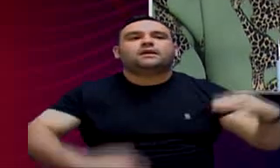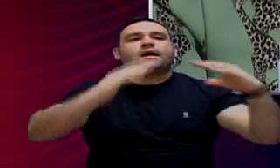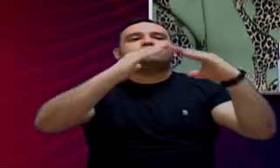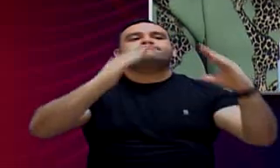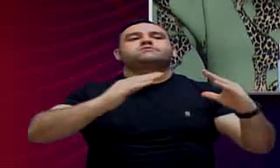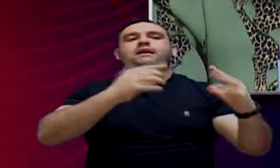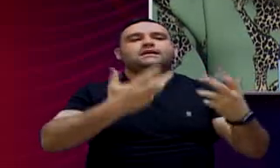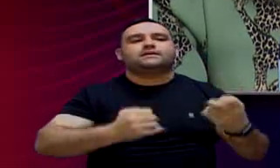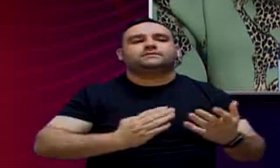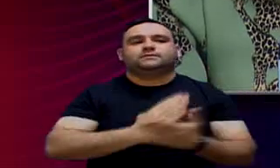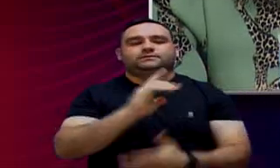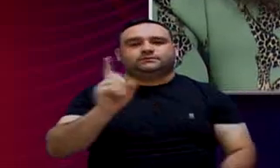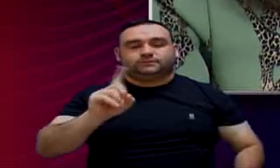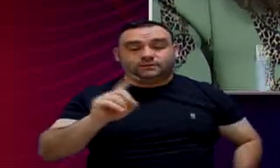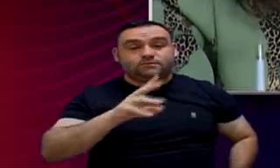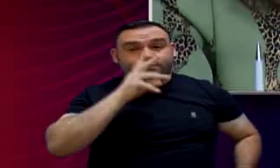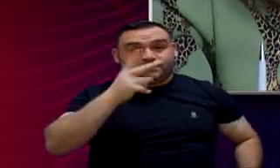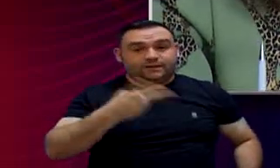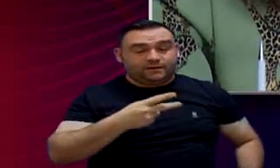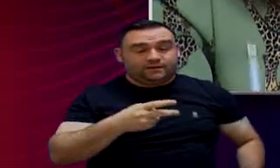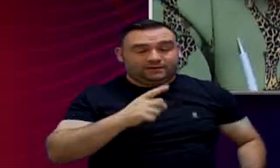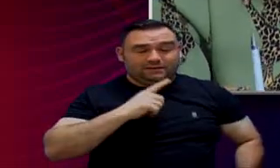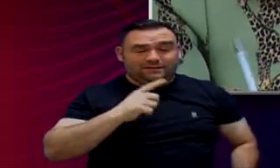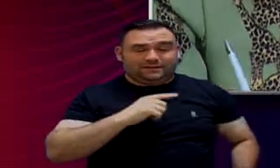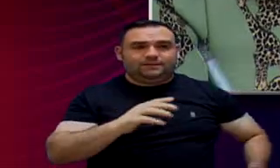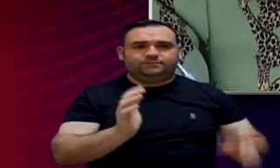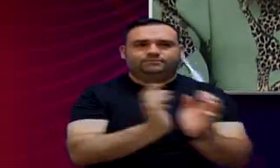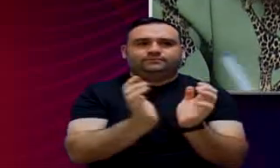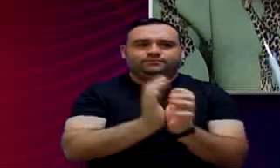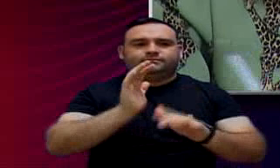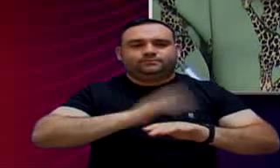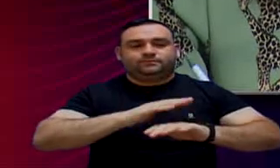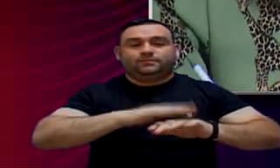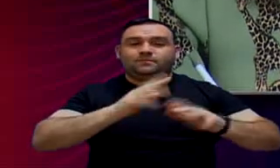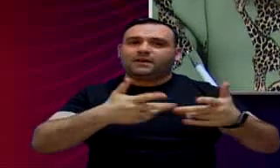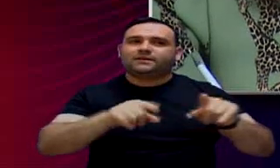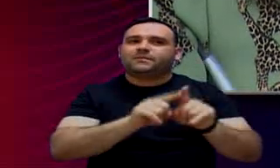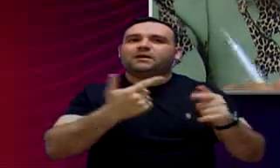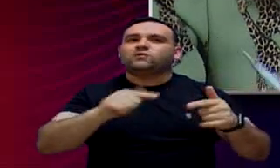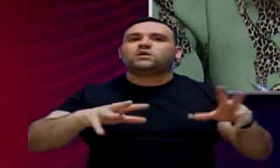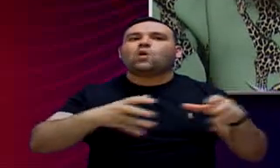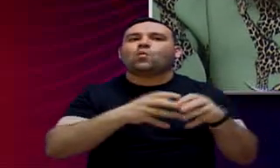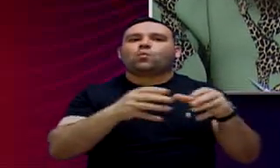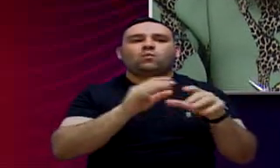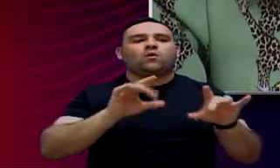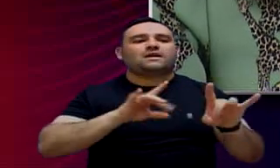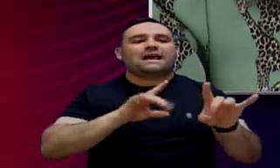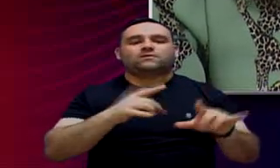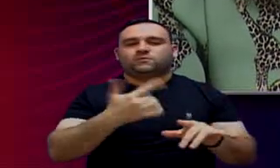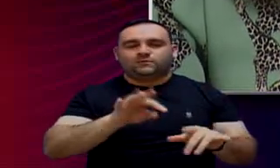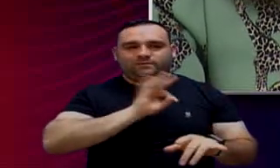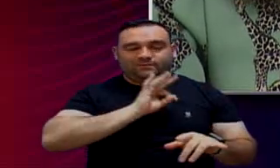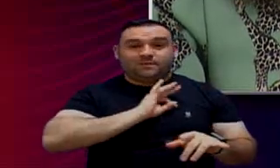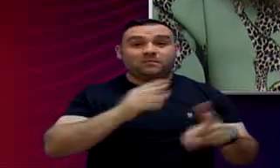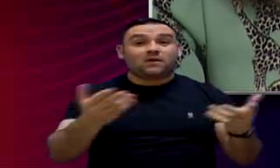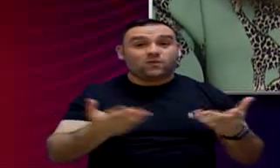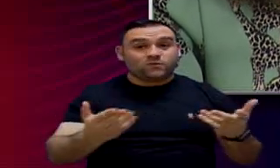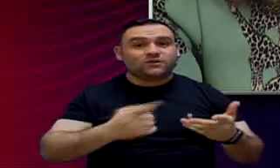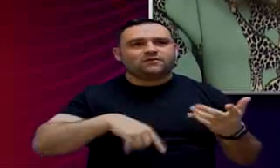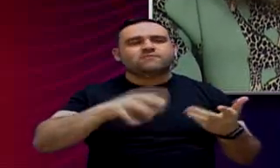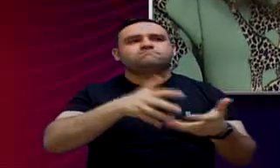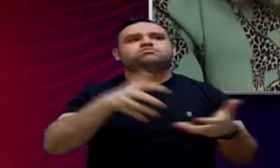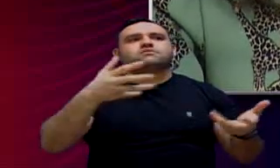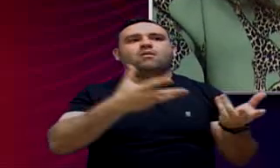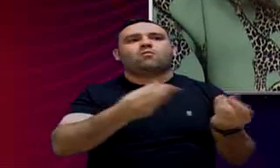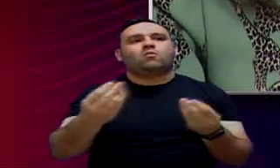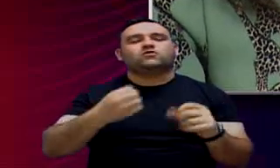galpões não aprovados E aí a gente tem essa equipe fazendo mesmo assim não tem o corpo técnico para tudo isso mas hoje nós estamos com volume